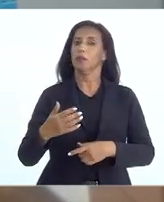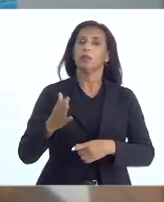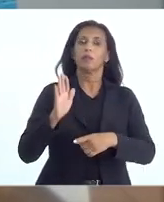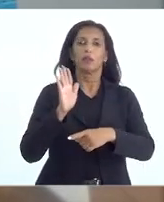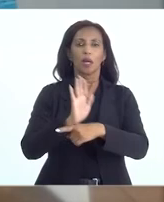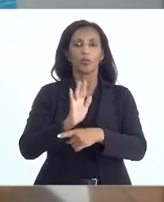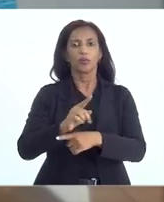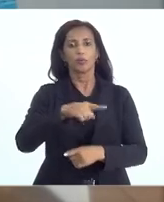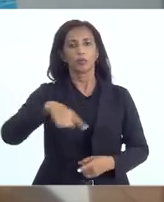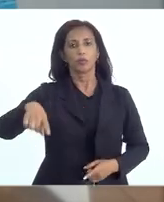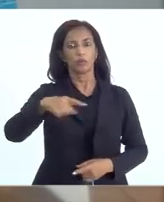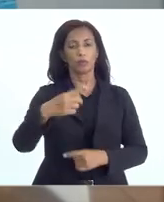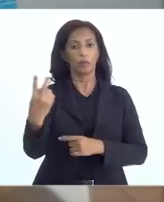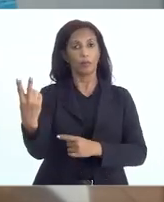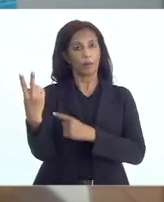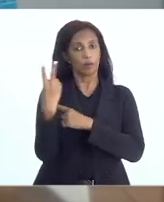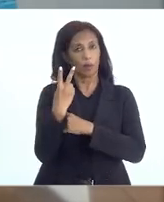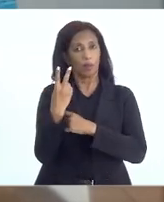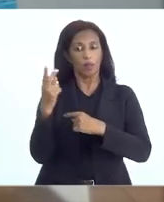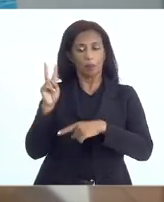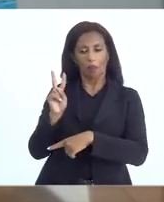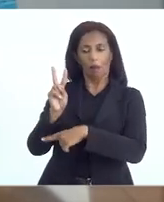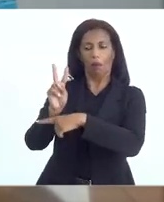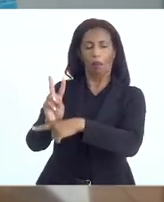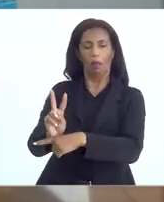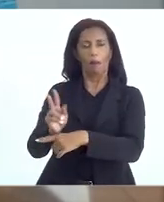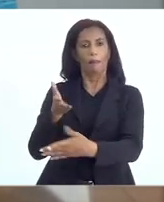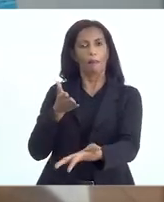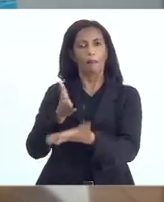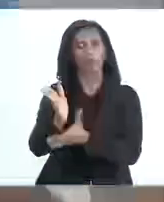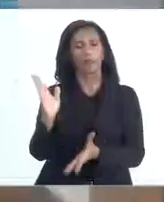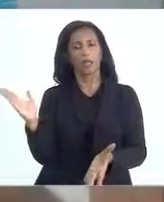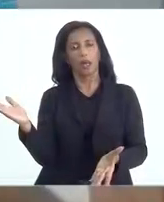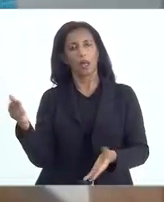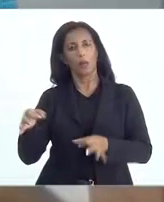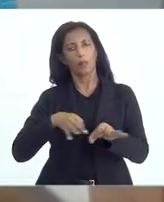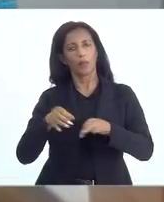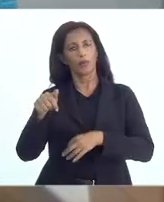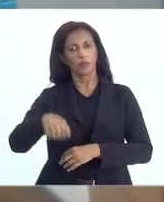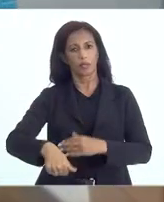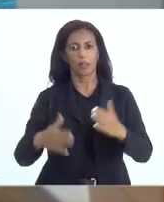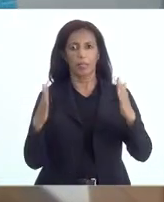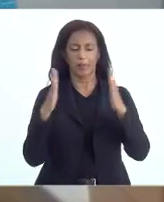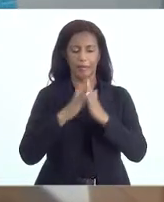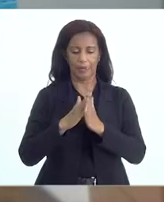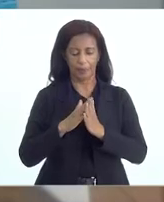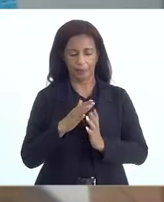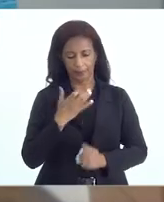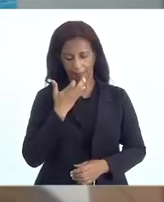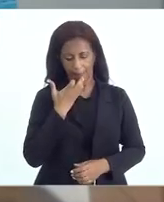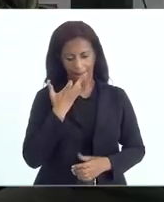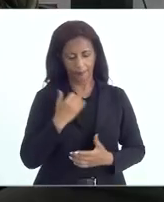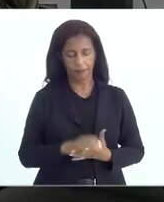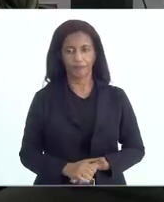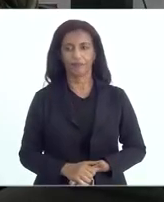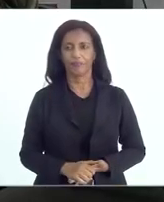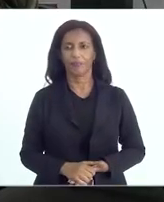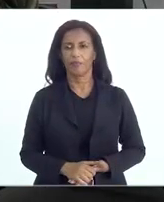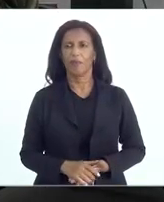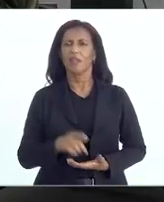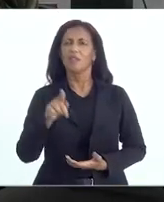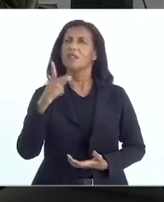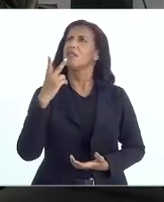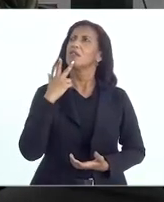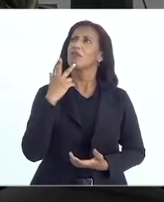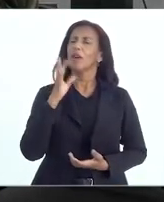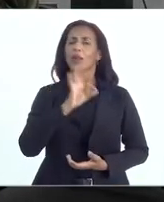do senhor para nos defender e para ajudar aprovar esse projeto aqui nessa casa você necessita policial que tá linda